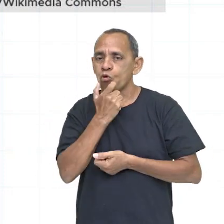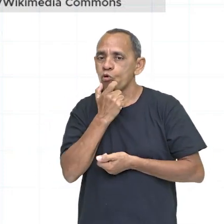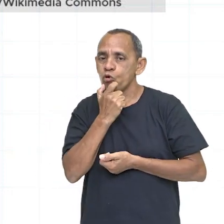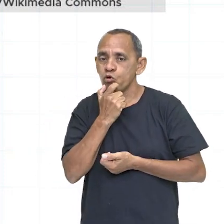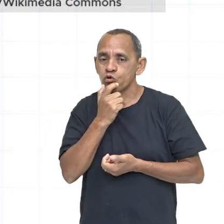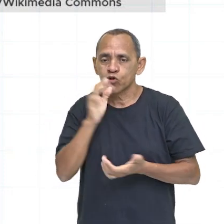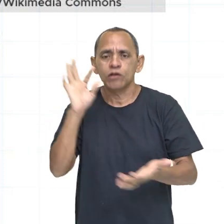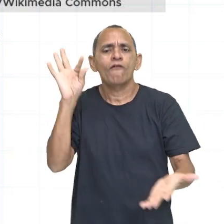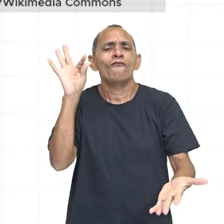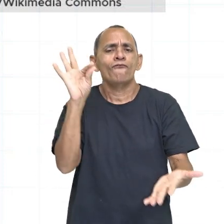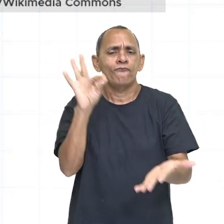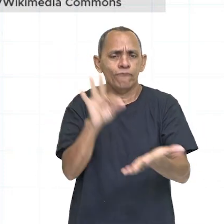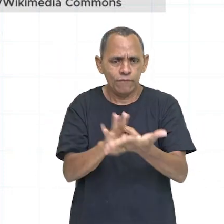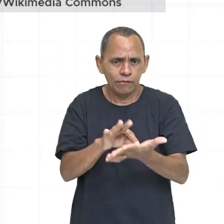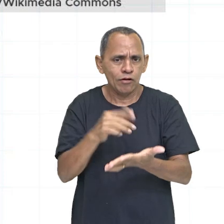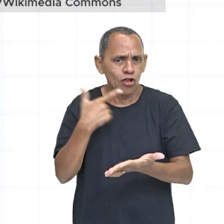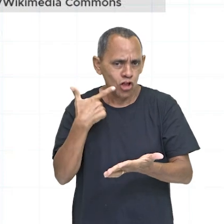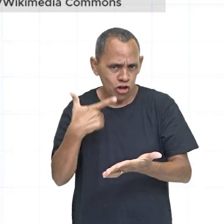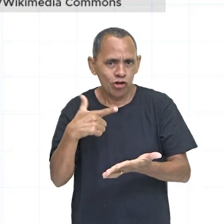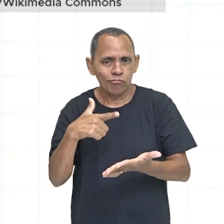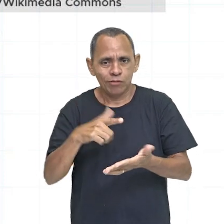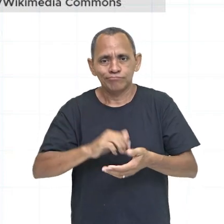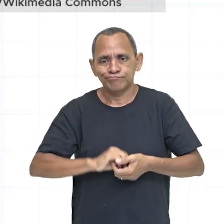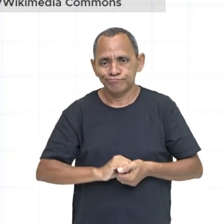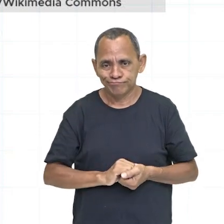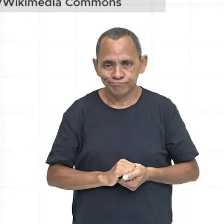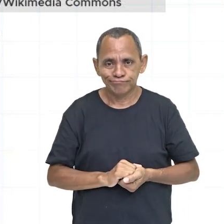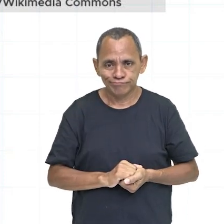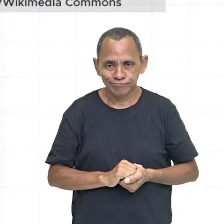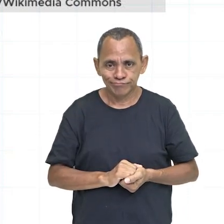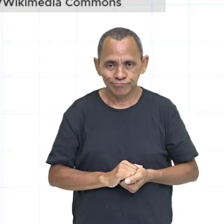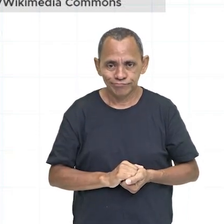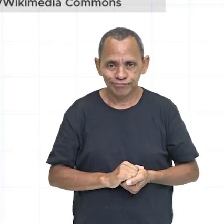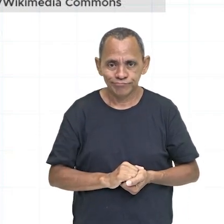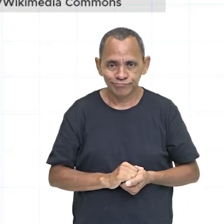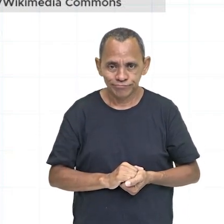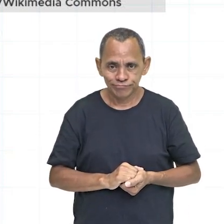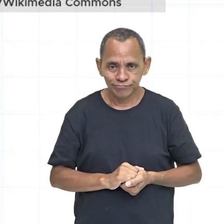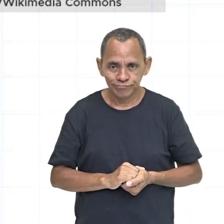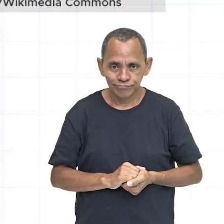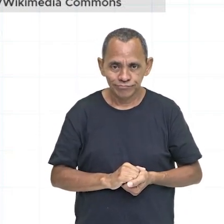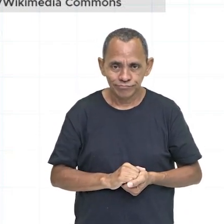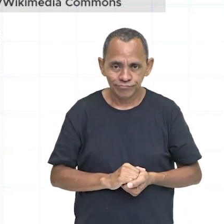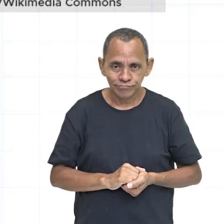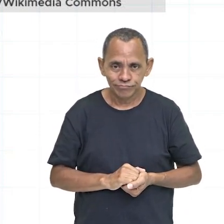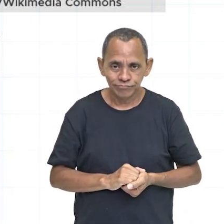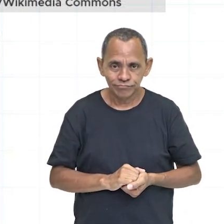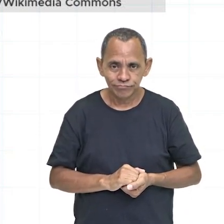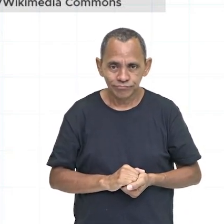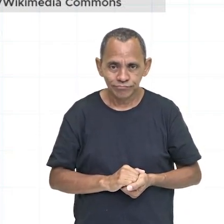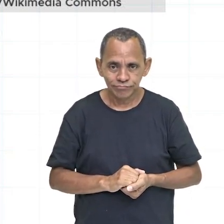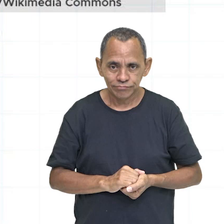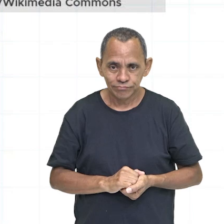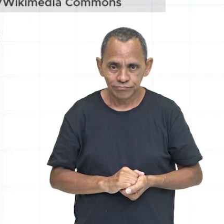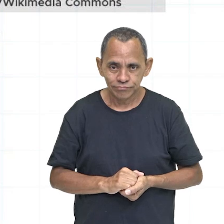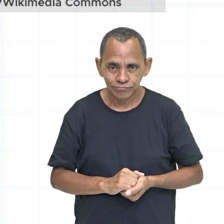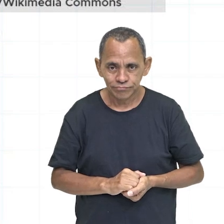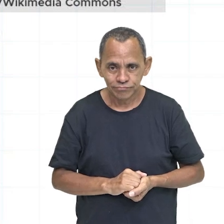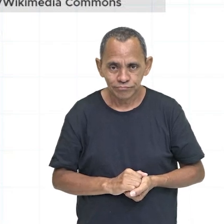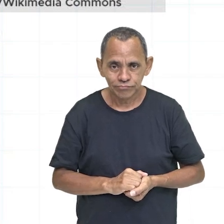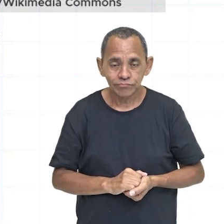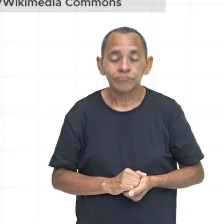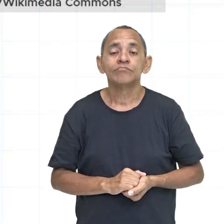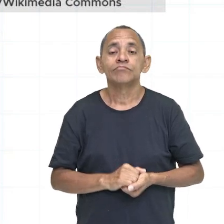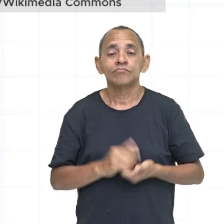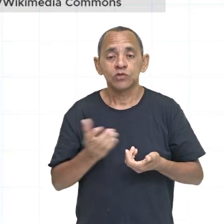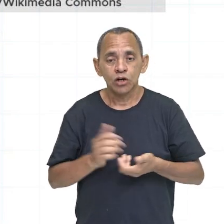language, replacing indigenous languages over time. Replacing é